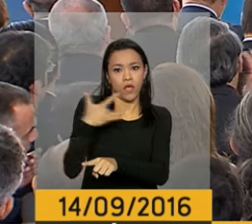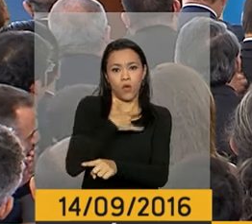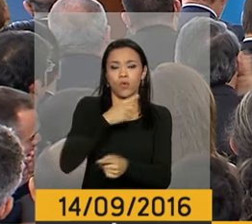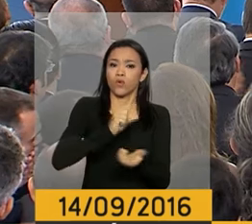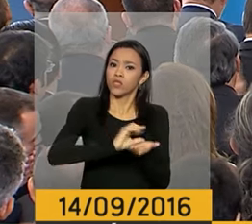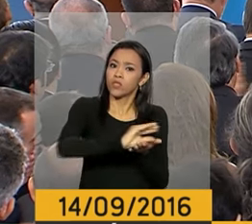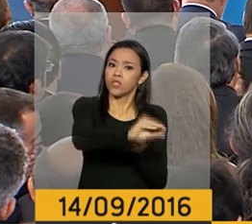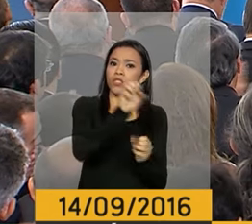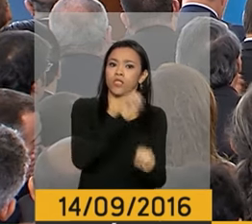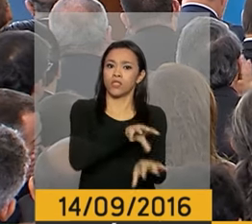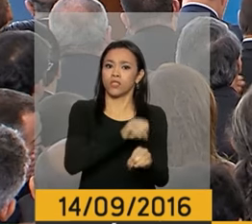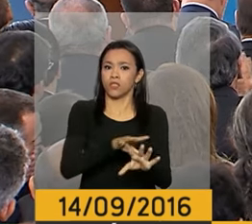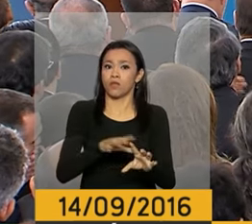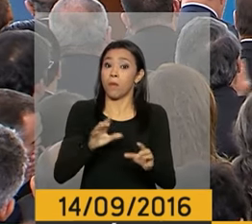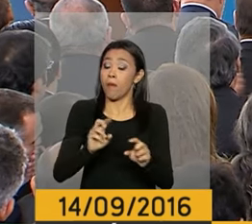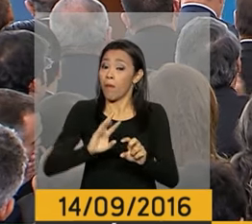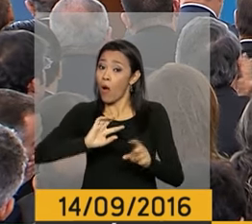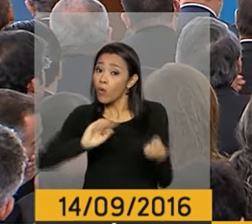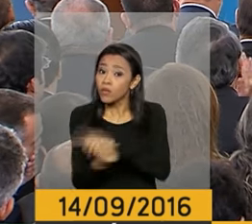E, portanto,